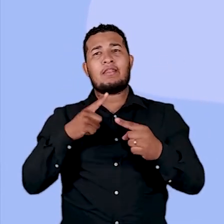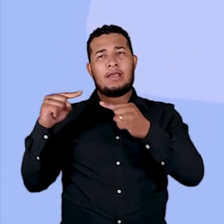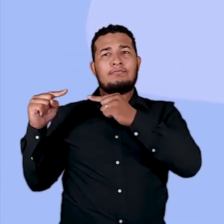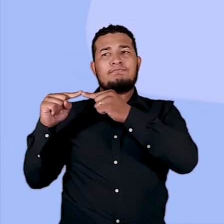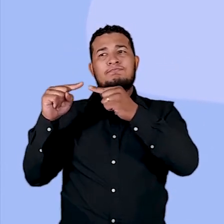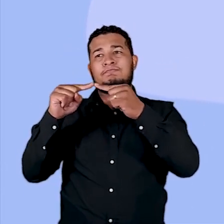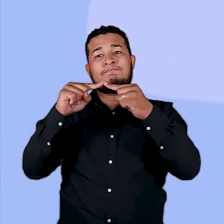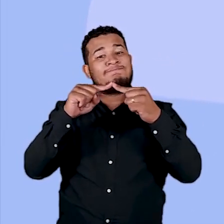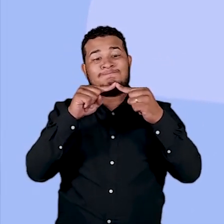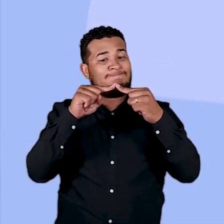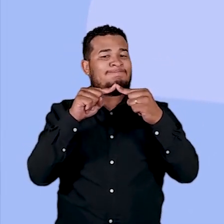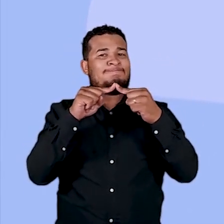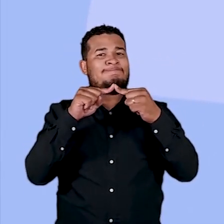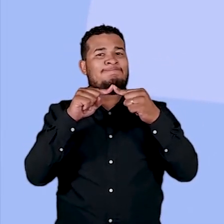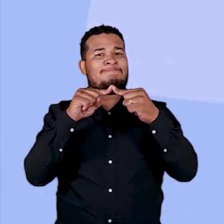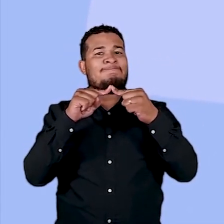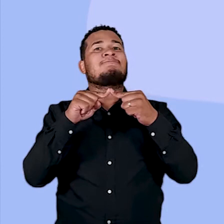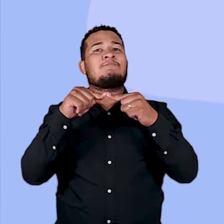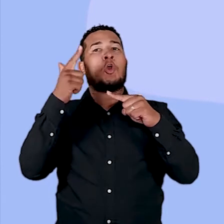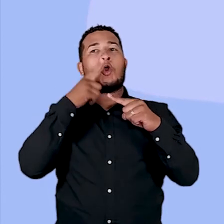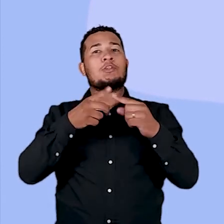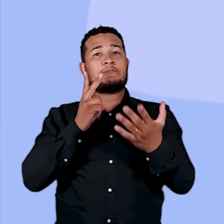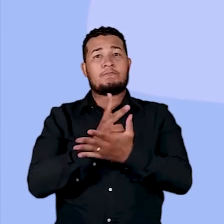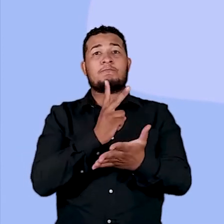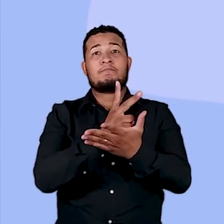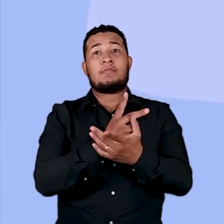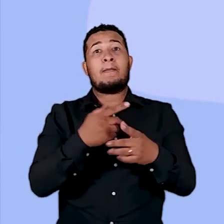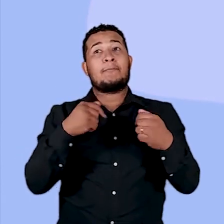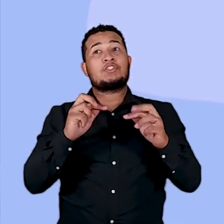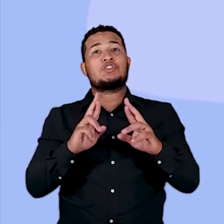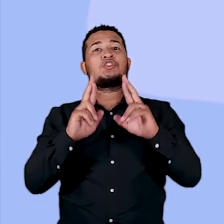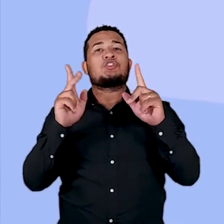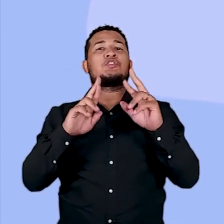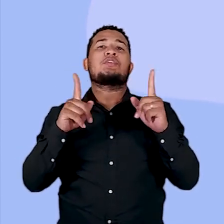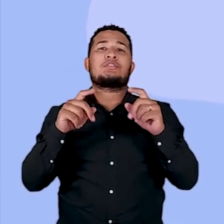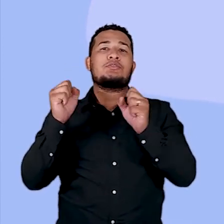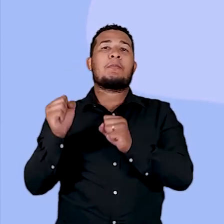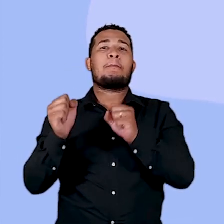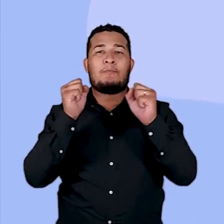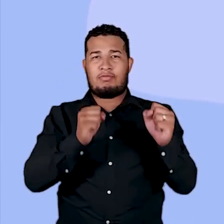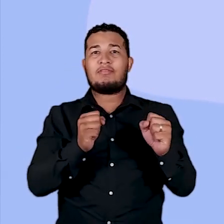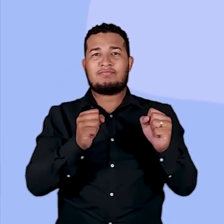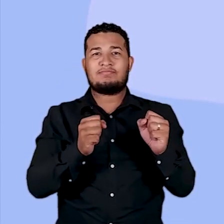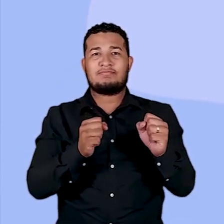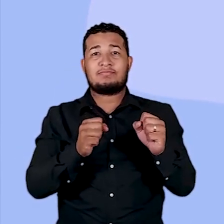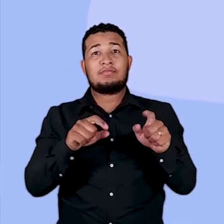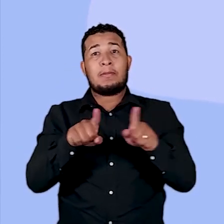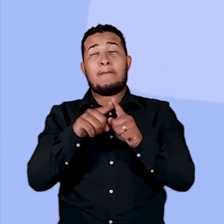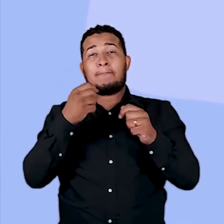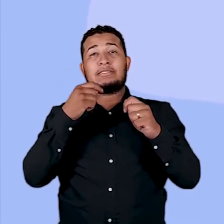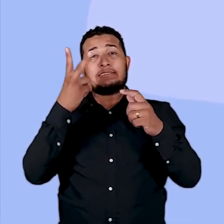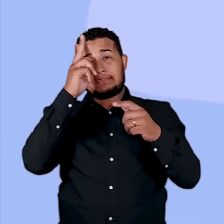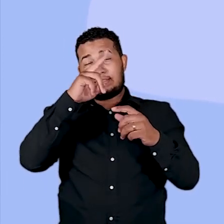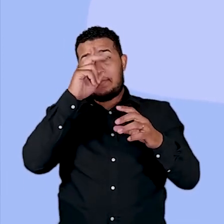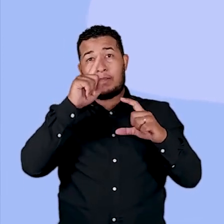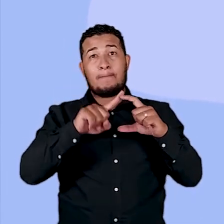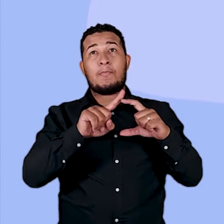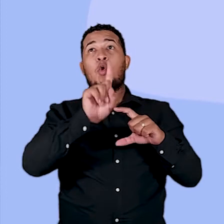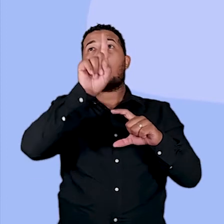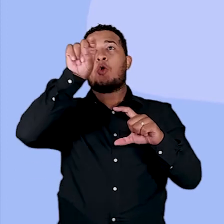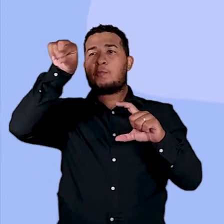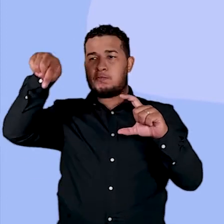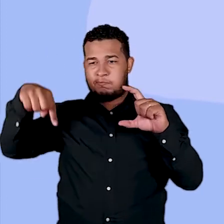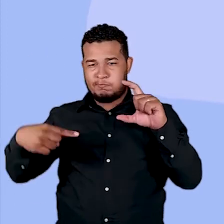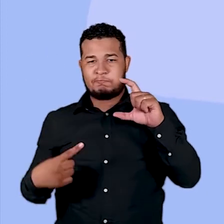E aí minha corrente não consegue mais fluir. Para ela fluir, ela tem que ter uma diferença de potencial, indo de um polo maior, de